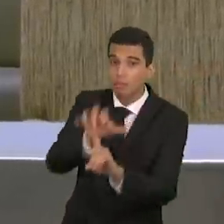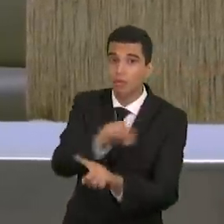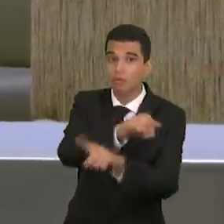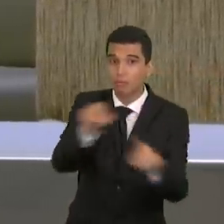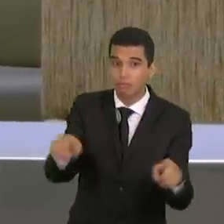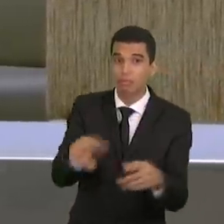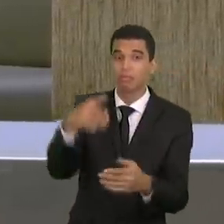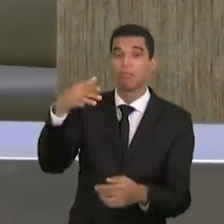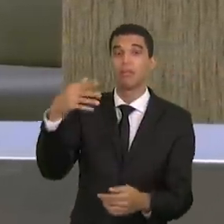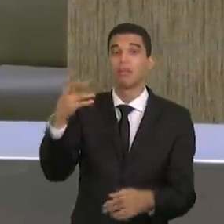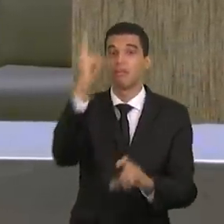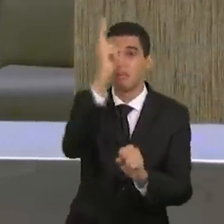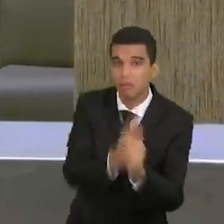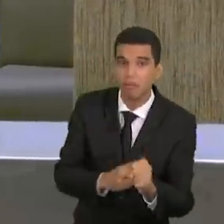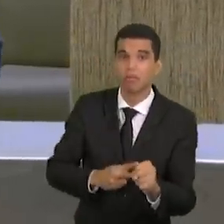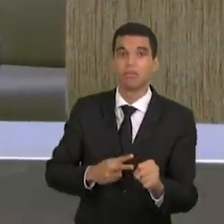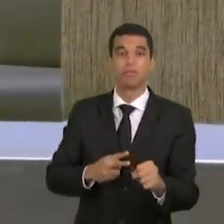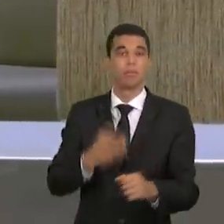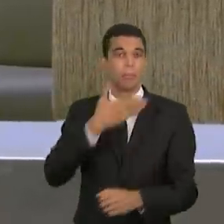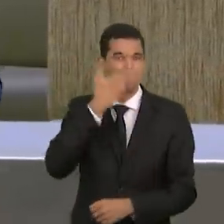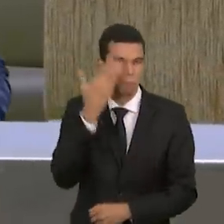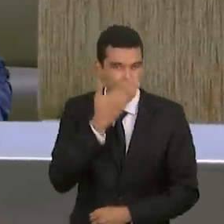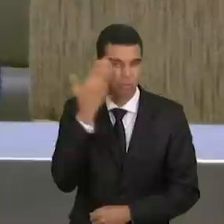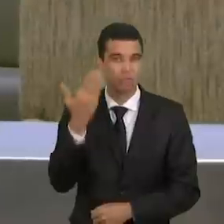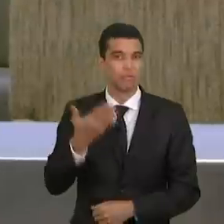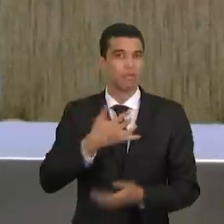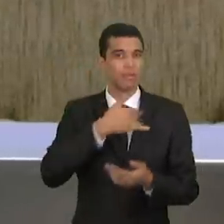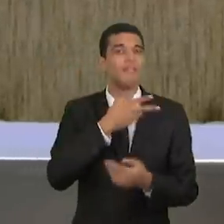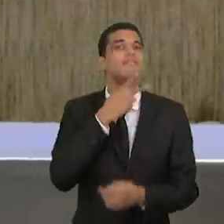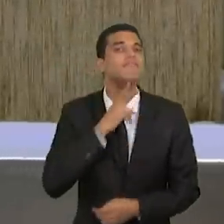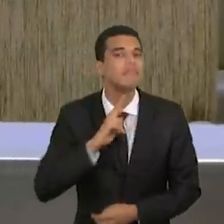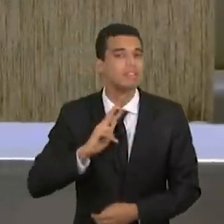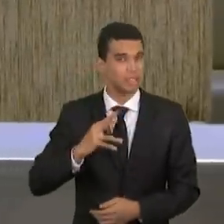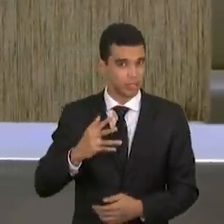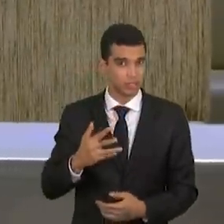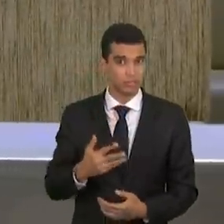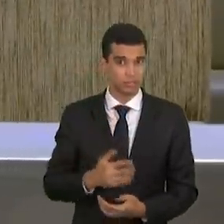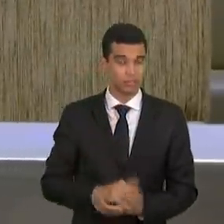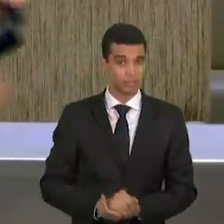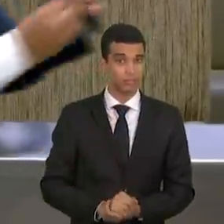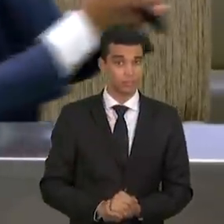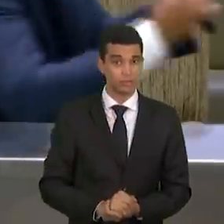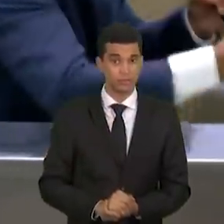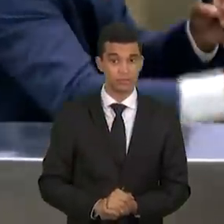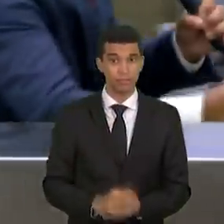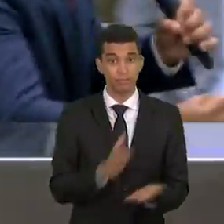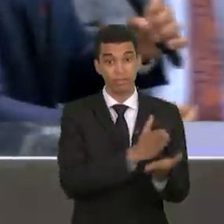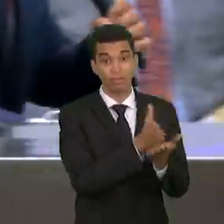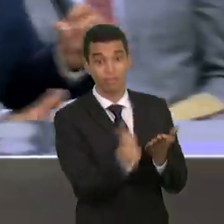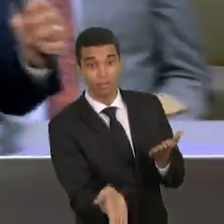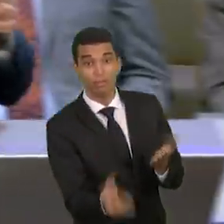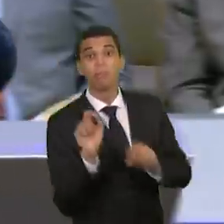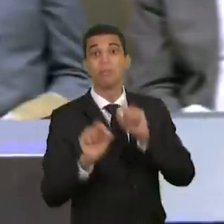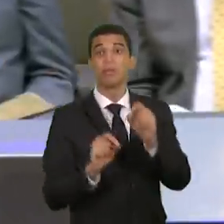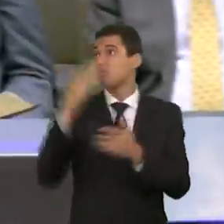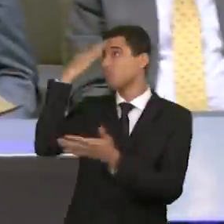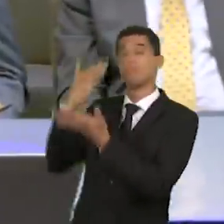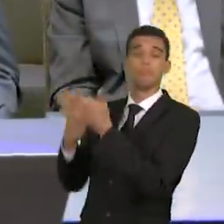para a imoralidade, para os vícios, para o descrédito em